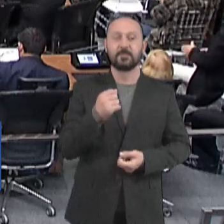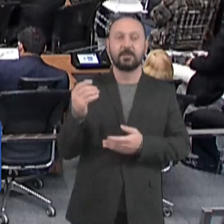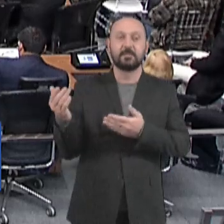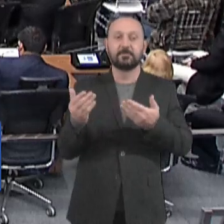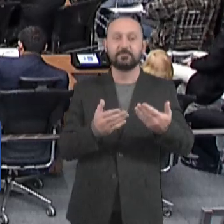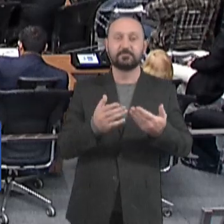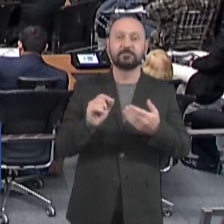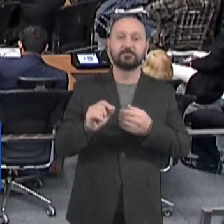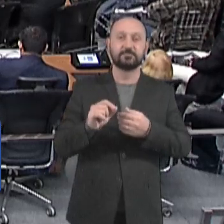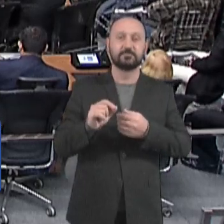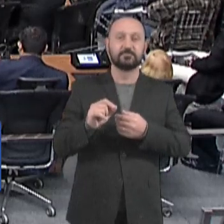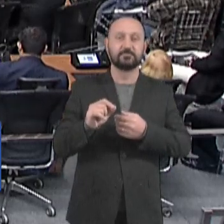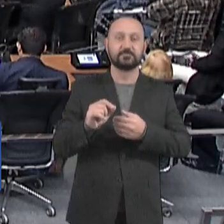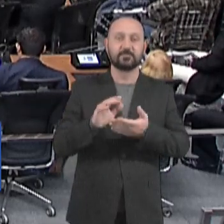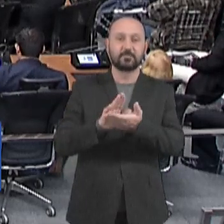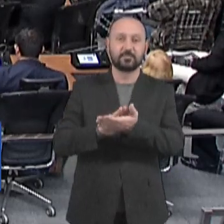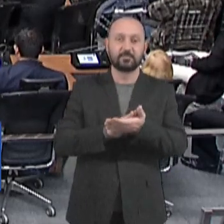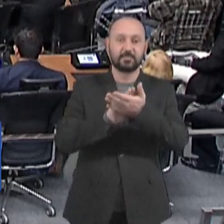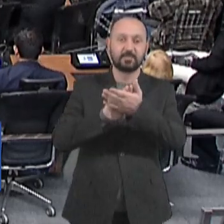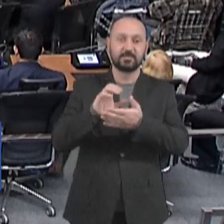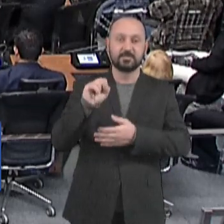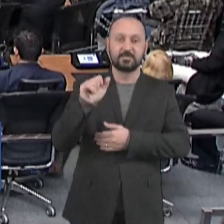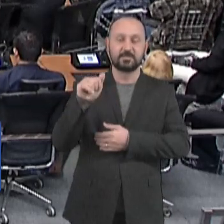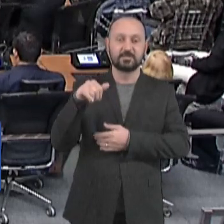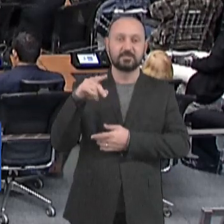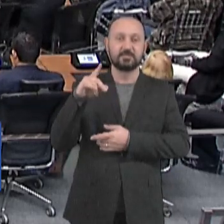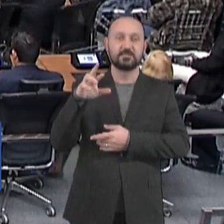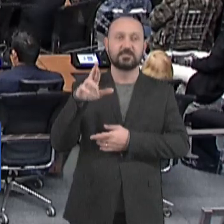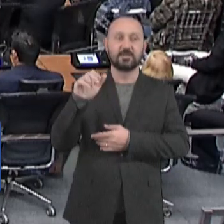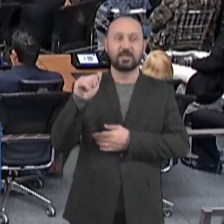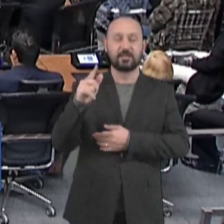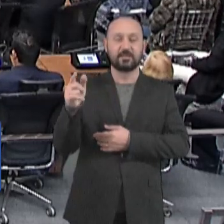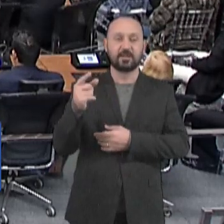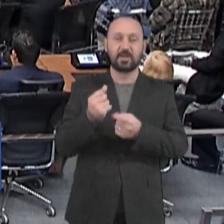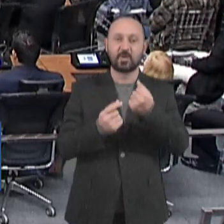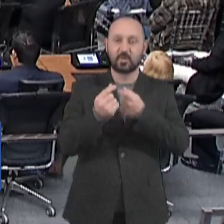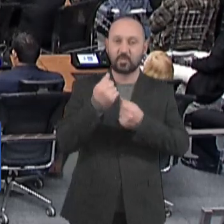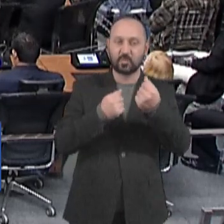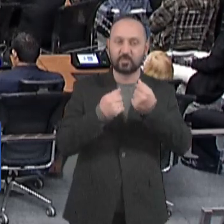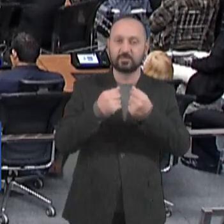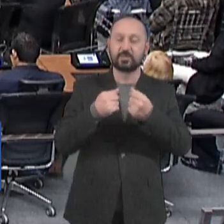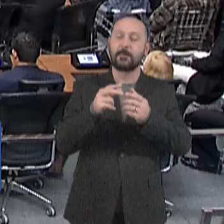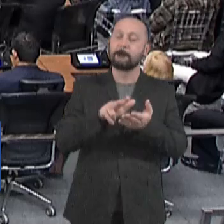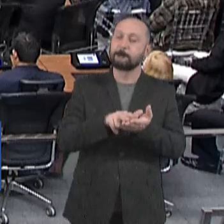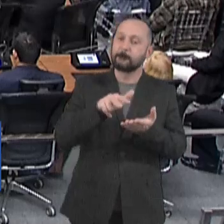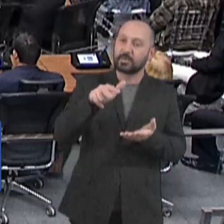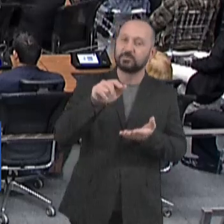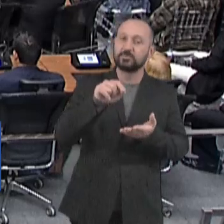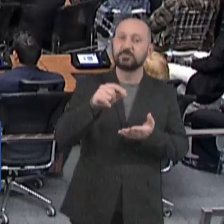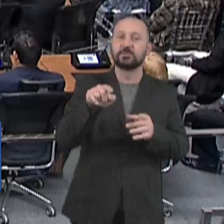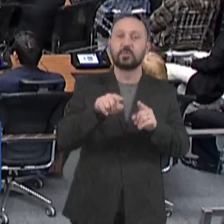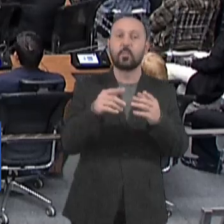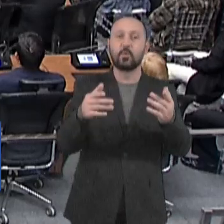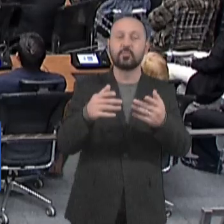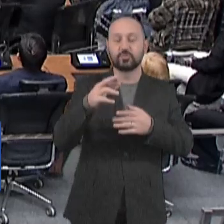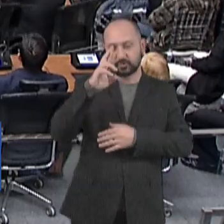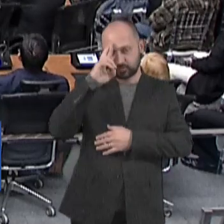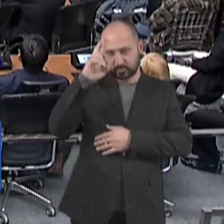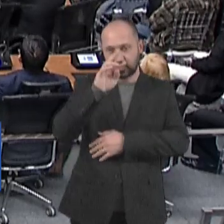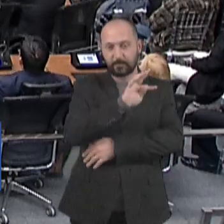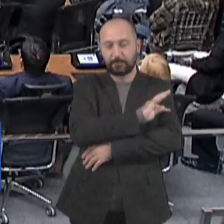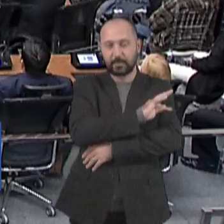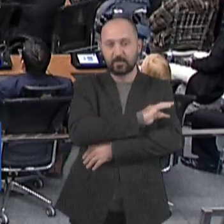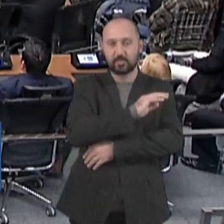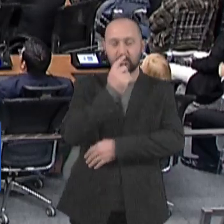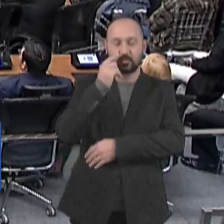Convidamos a homenageada é Sandra Amarília, economista, mestre em desenvolvimento local e atual diretora técnica